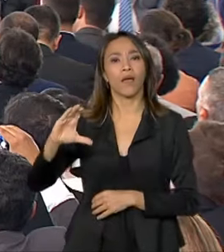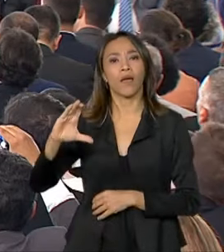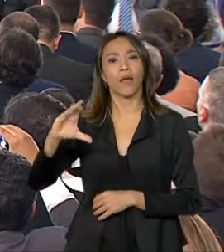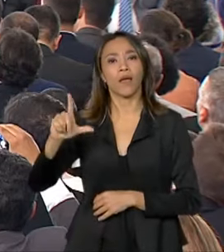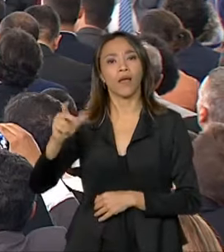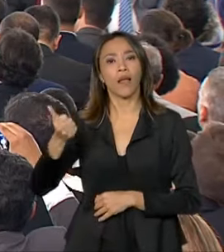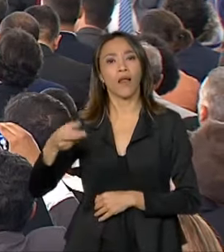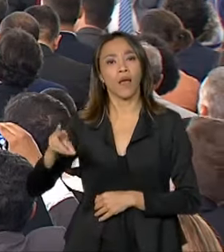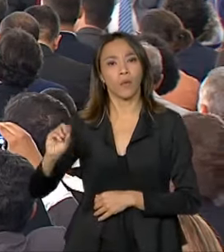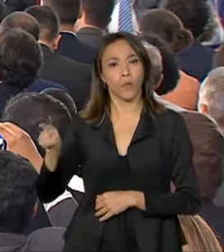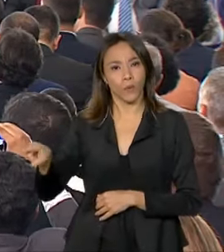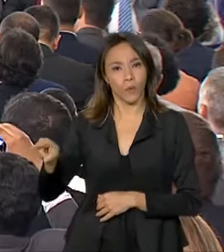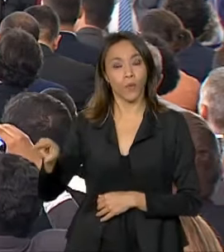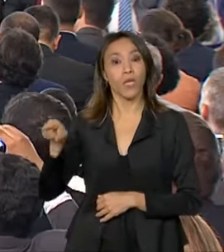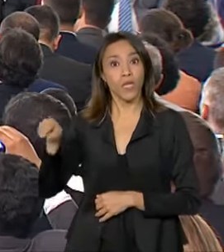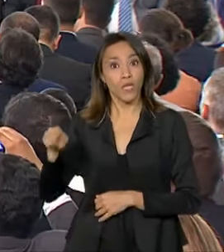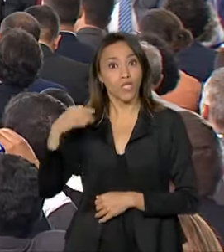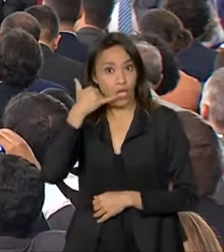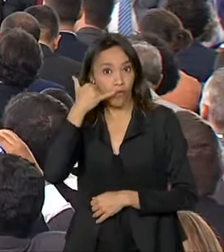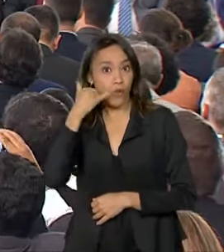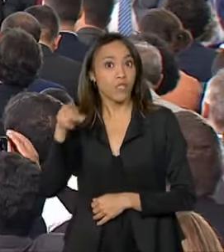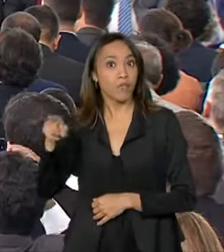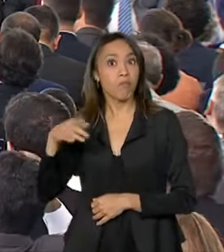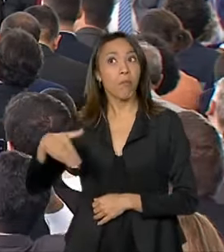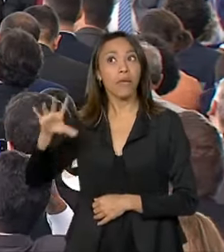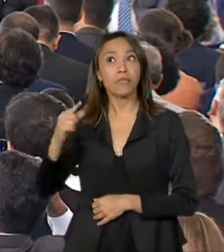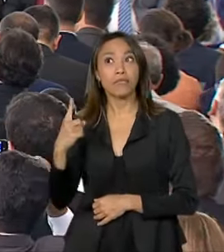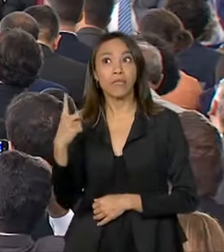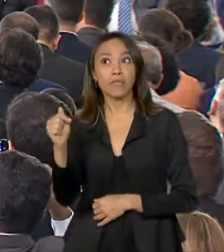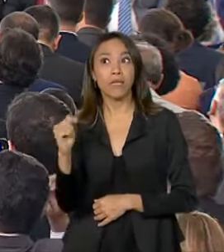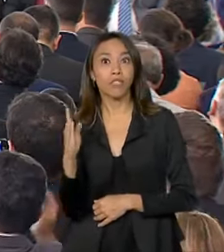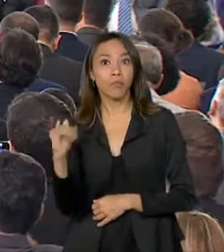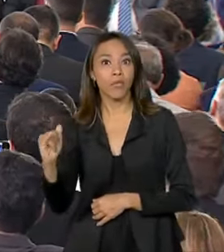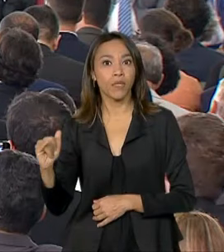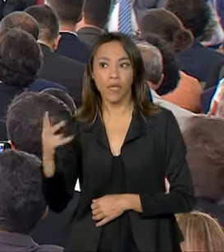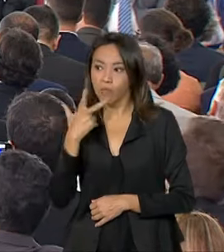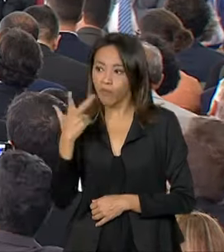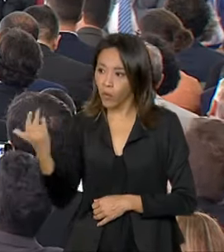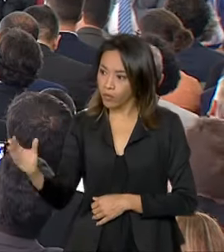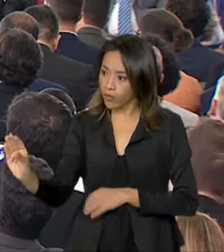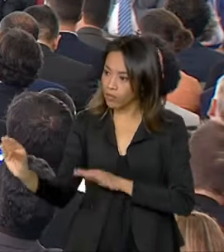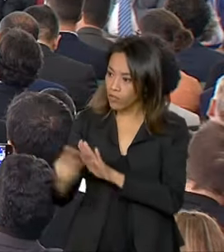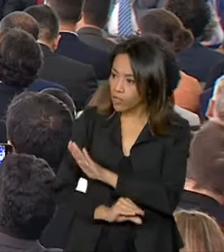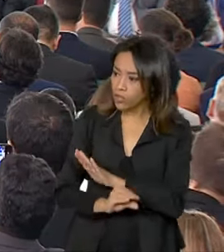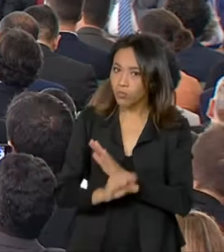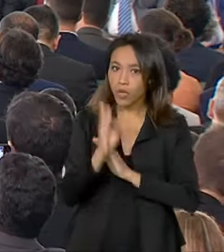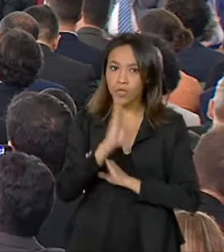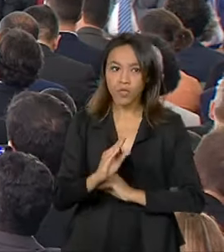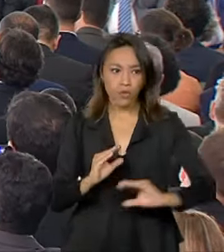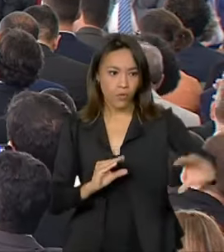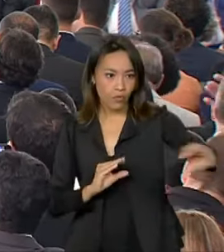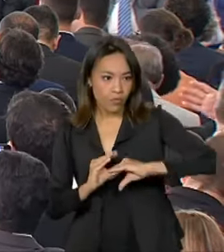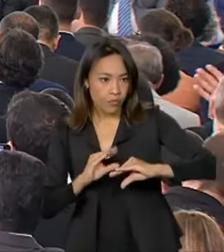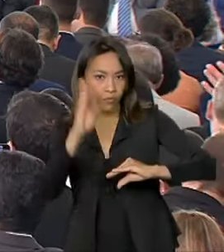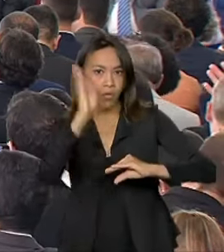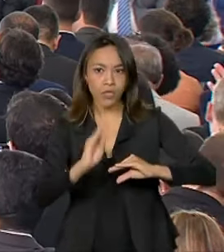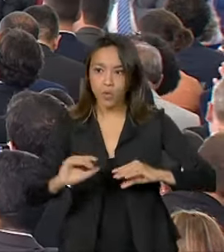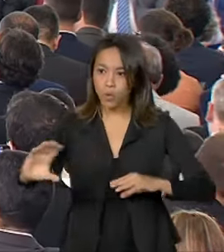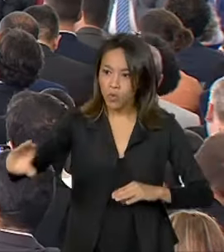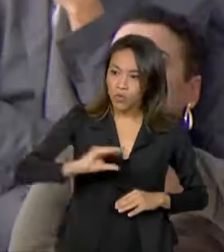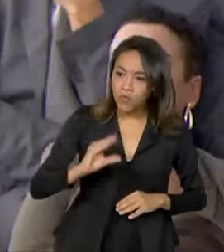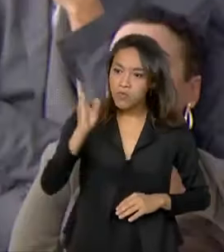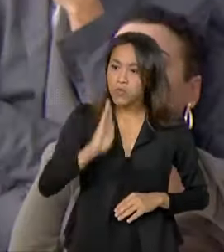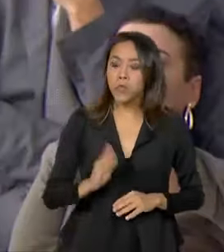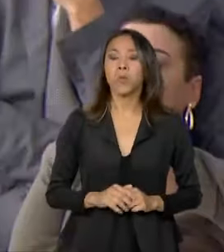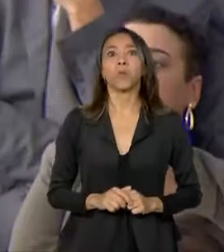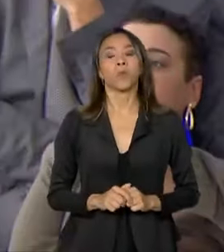com investimento de 17 bilhões de reais. Ou seja, quando nós anunciamos um programa como esse, eu